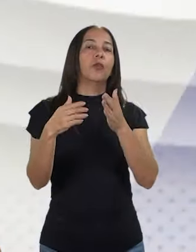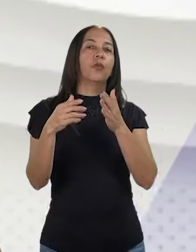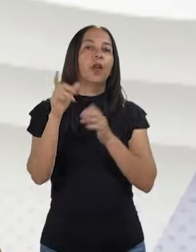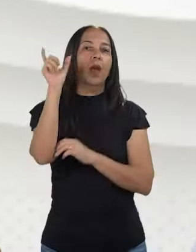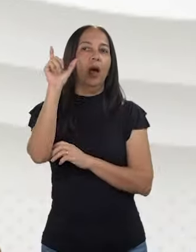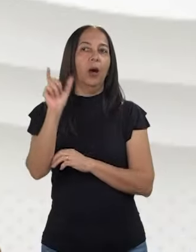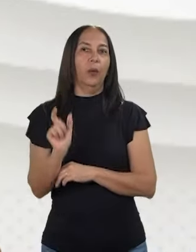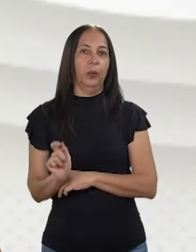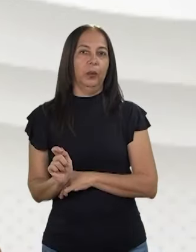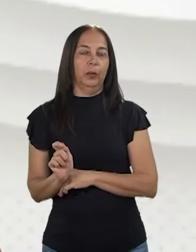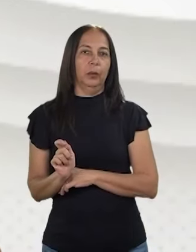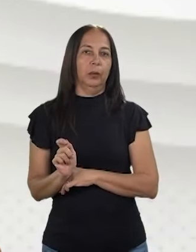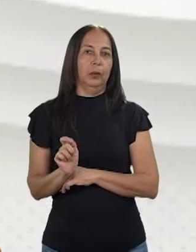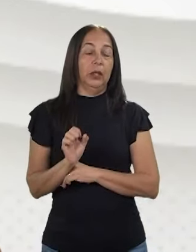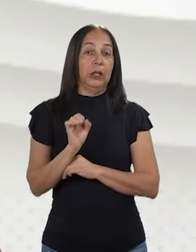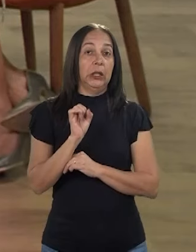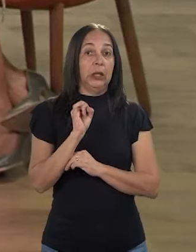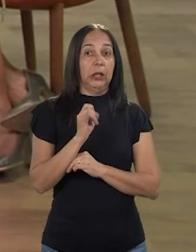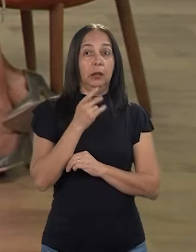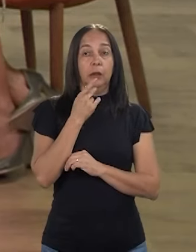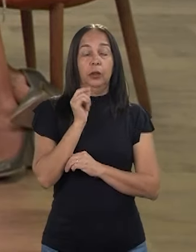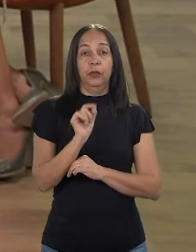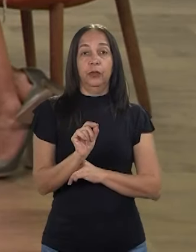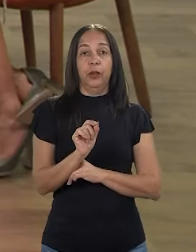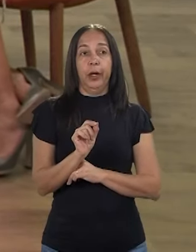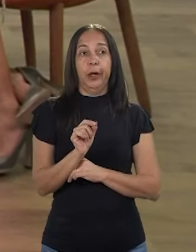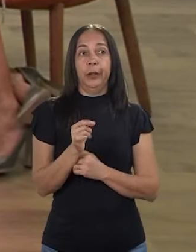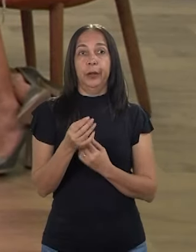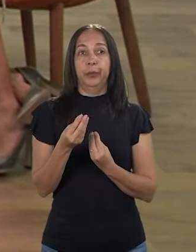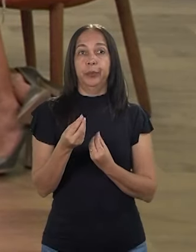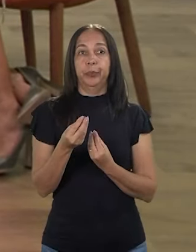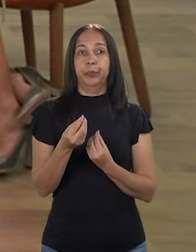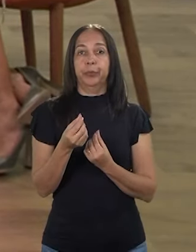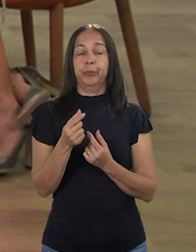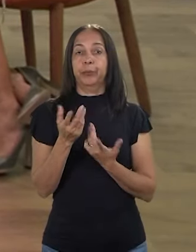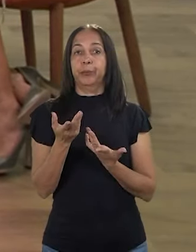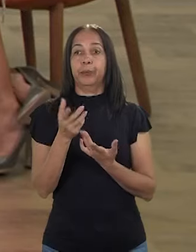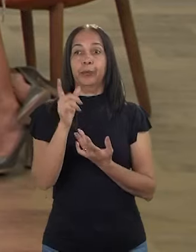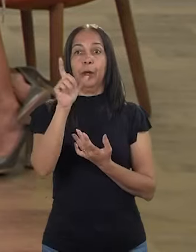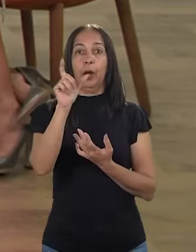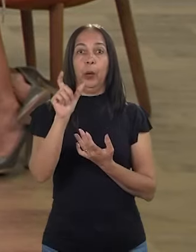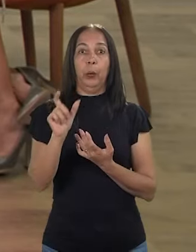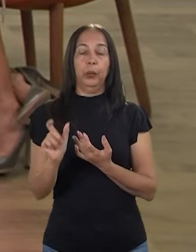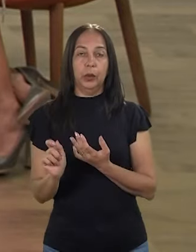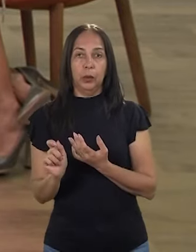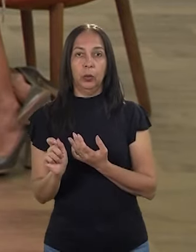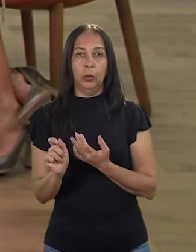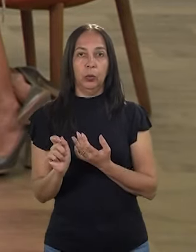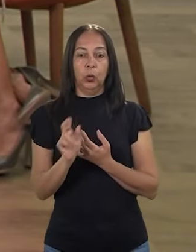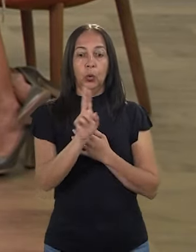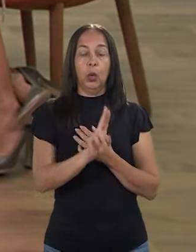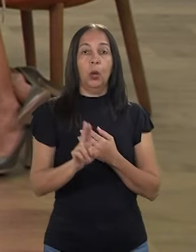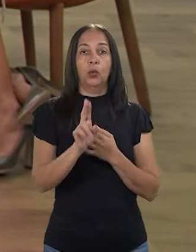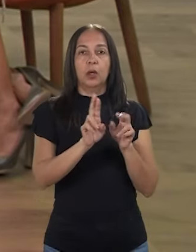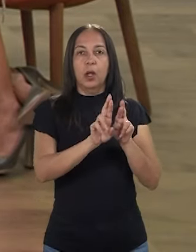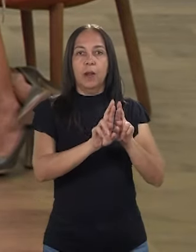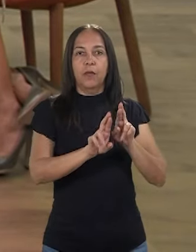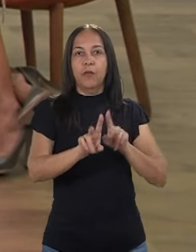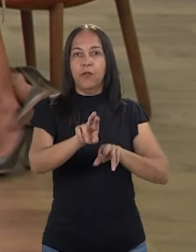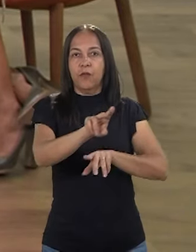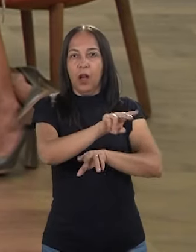algoritmo porque se a gente tá falando de eh como é que eu posso dizer de algoritmos que são utilizados em diversas